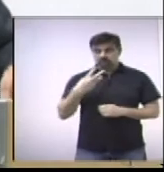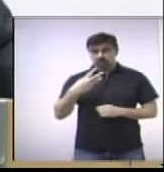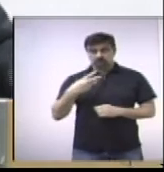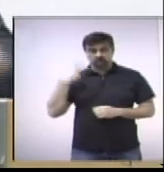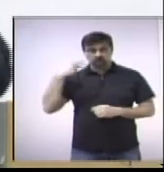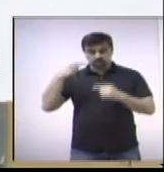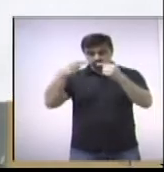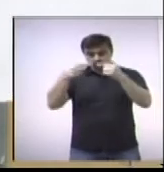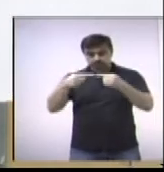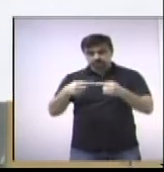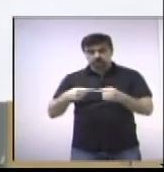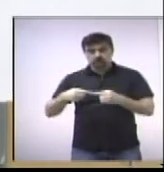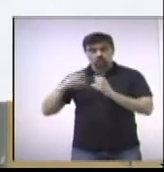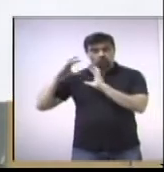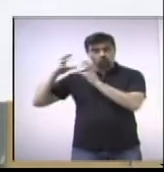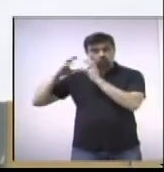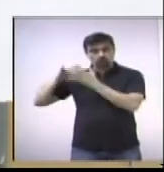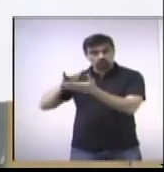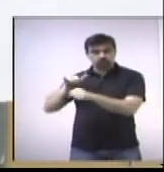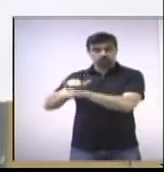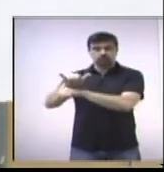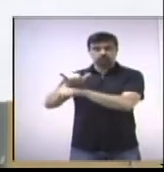Coco.